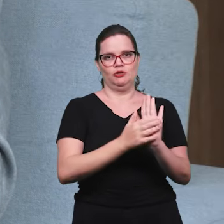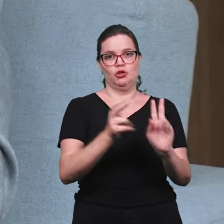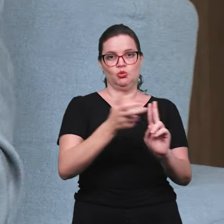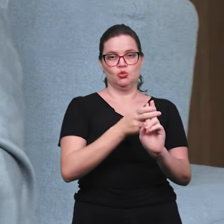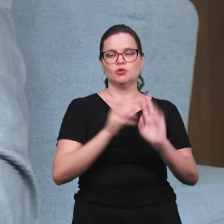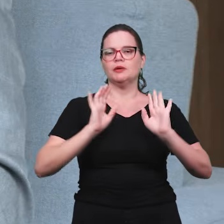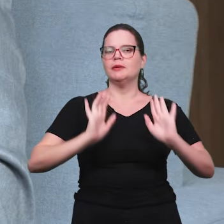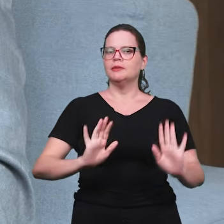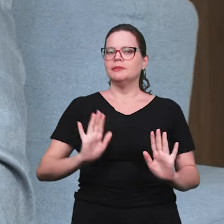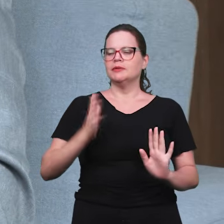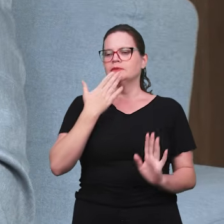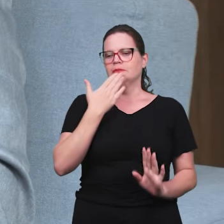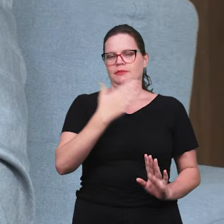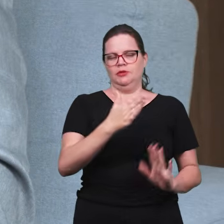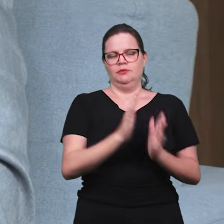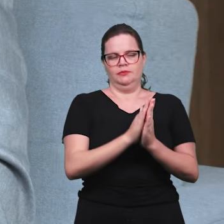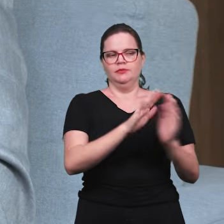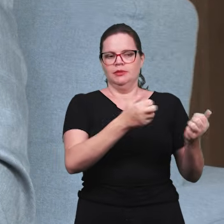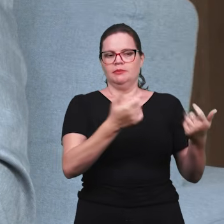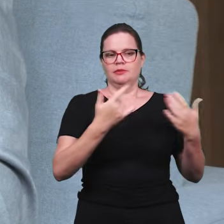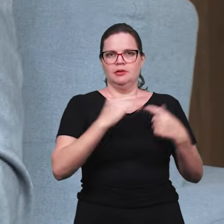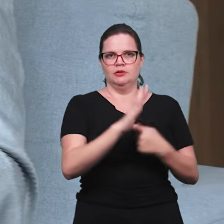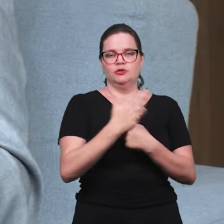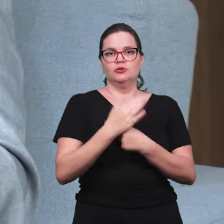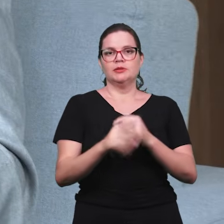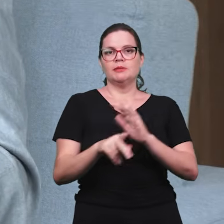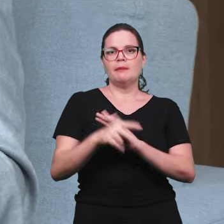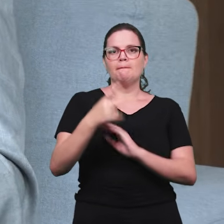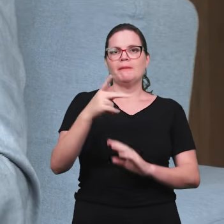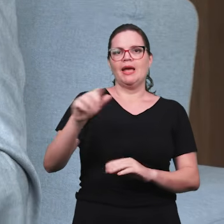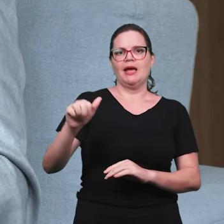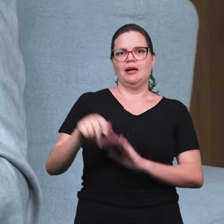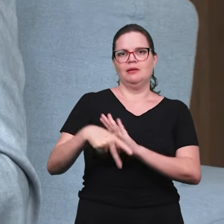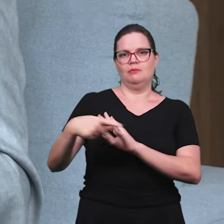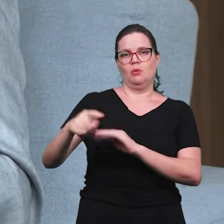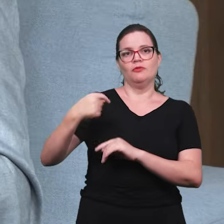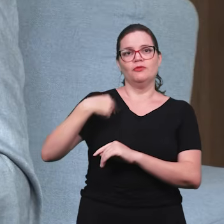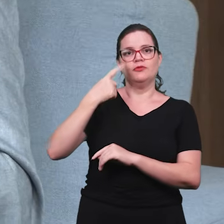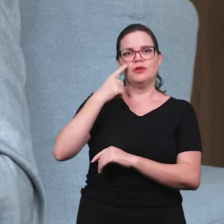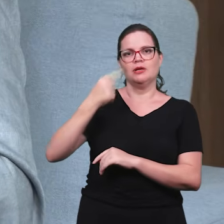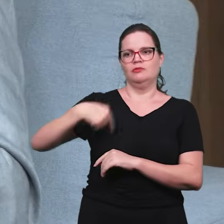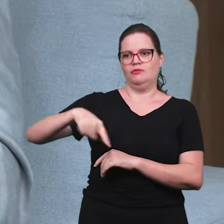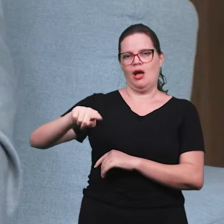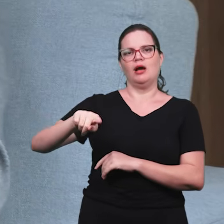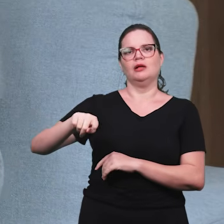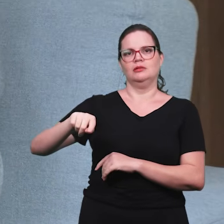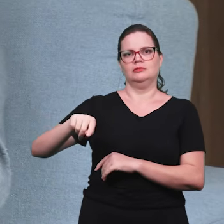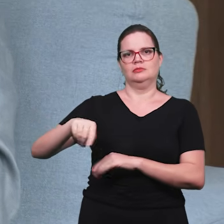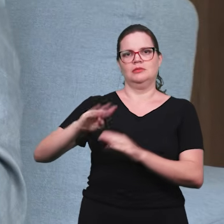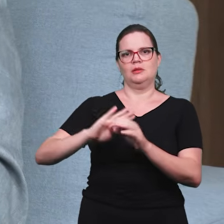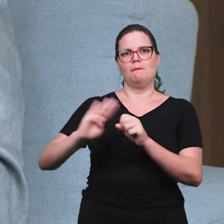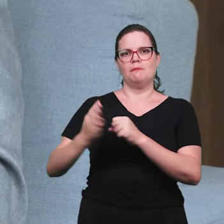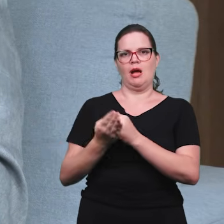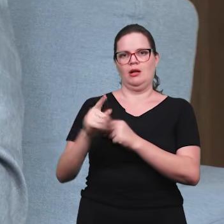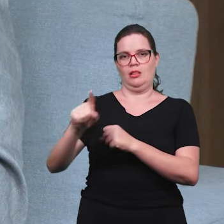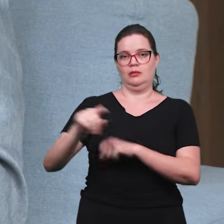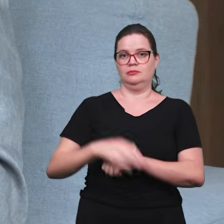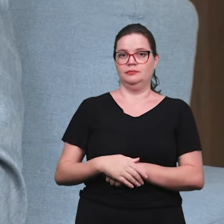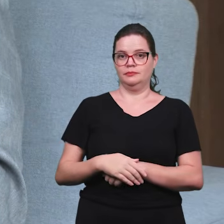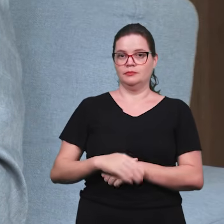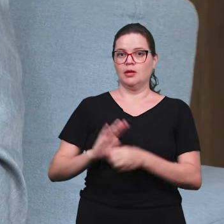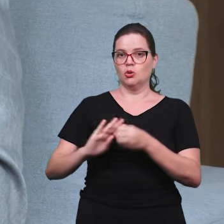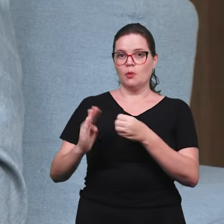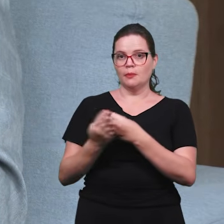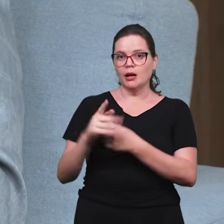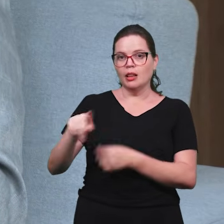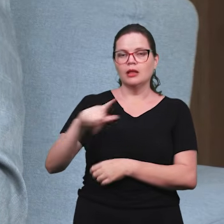acredito, aí você me confirma aqui, Daniel, nos PAs, por exemplo, nos bairros ali, a pessoa chegou, ela tem facilidade de chegar Nas unidades. nas unidades